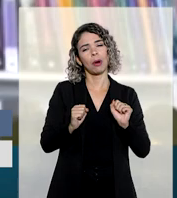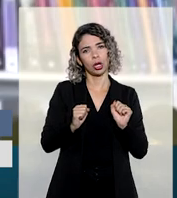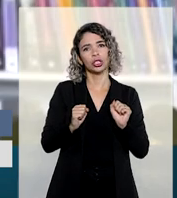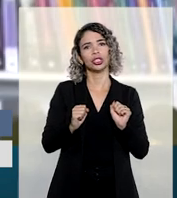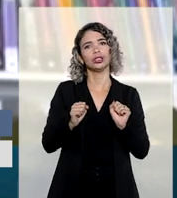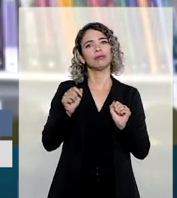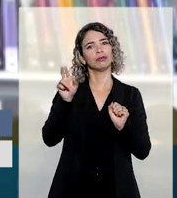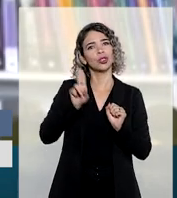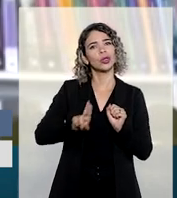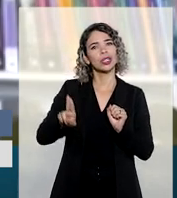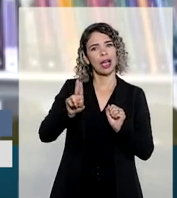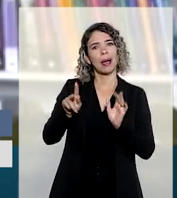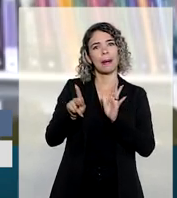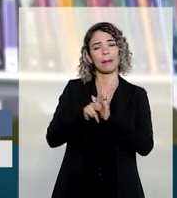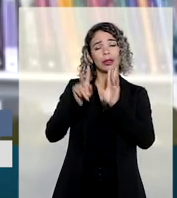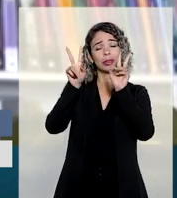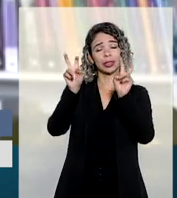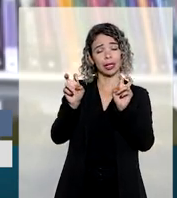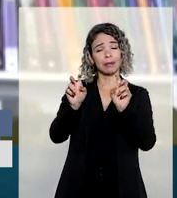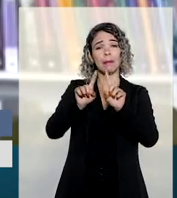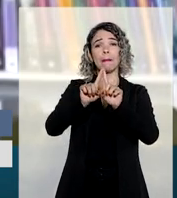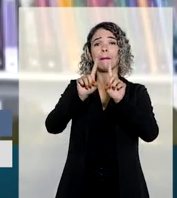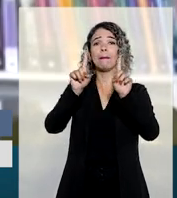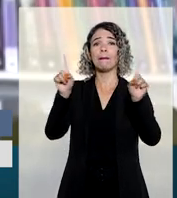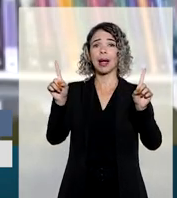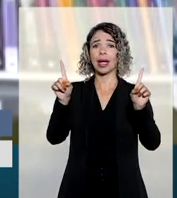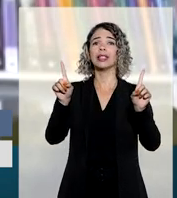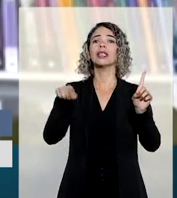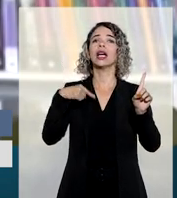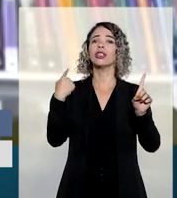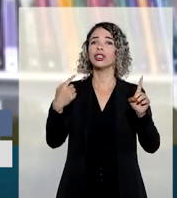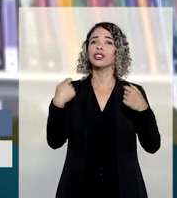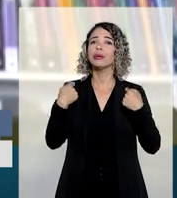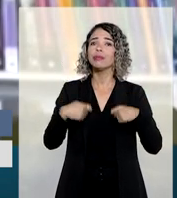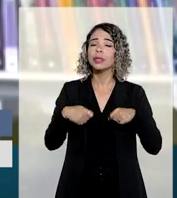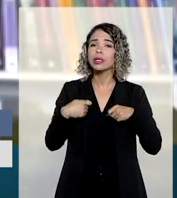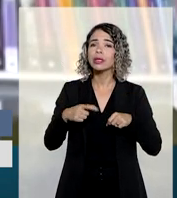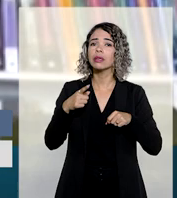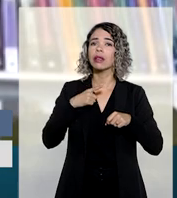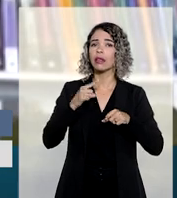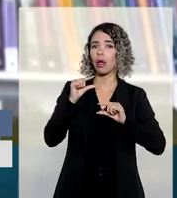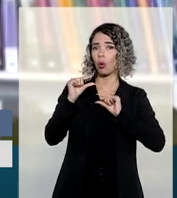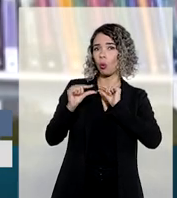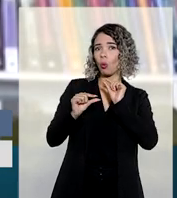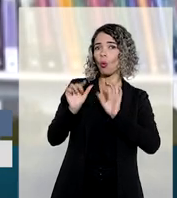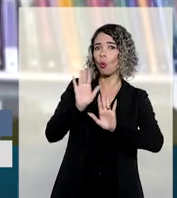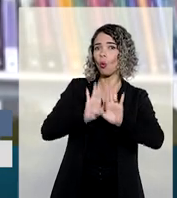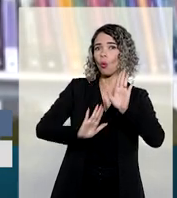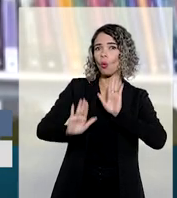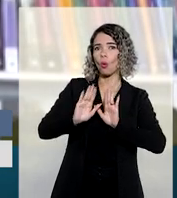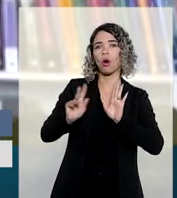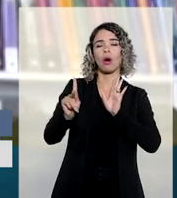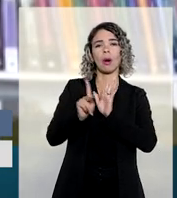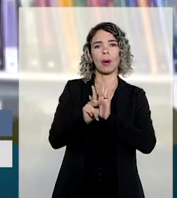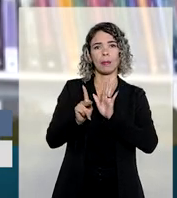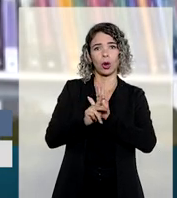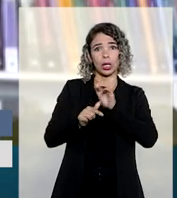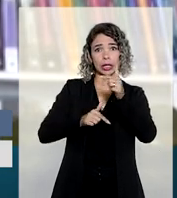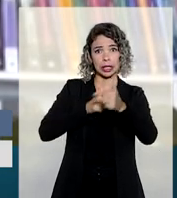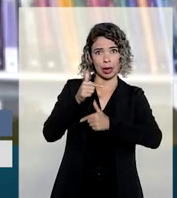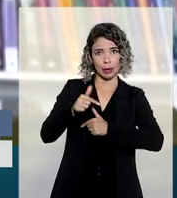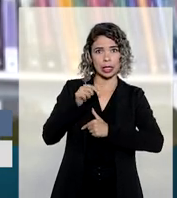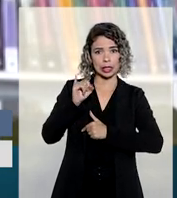tempo e os embargos podem ser manejados para isso. Nós só temos que tomar um cuidado aí quando se trata da atuação nos